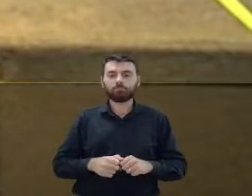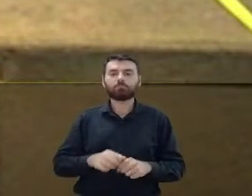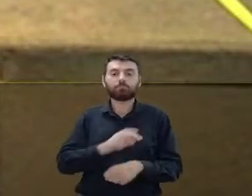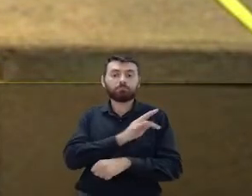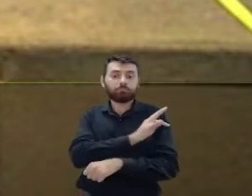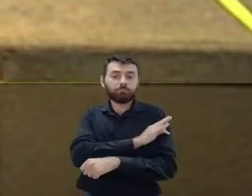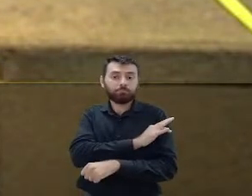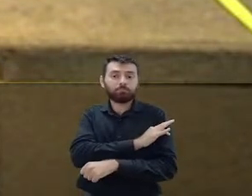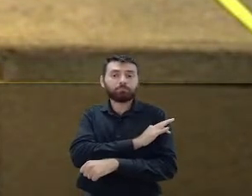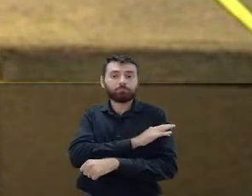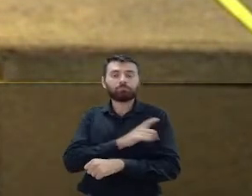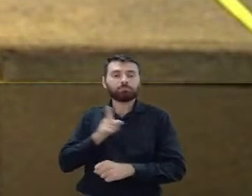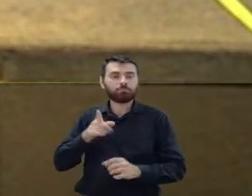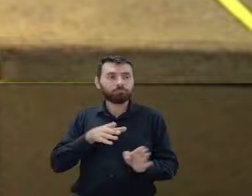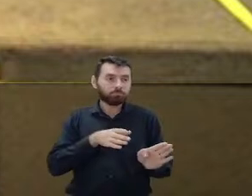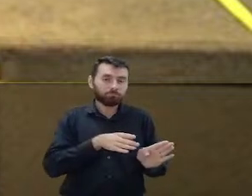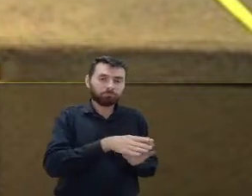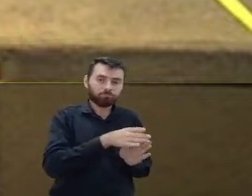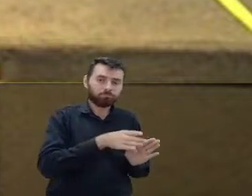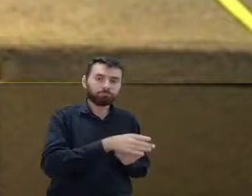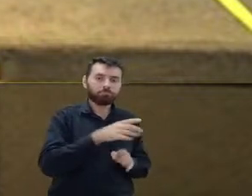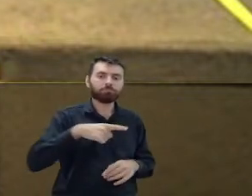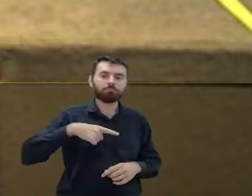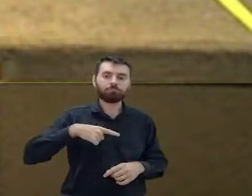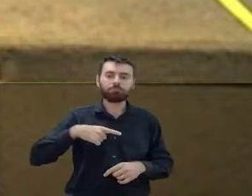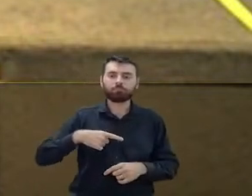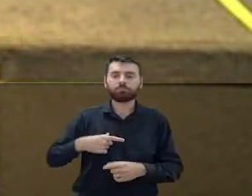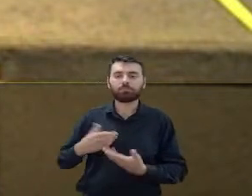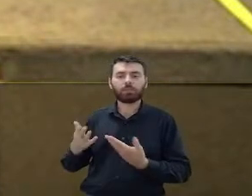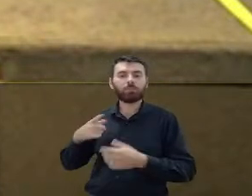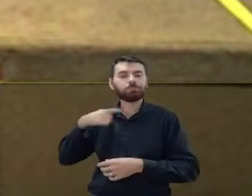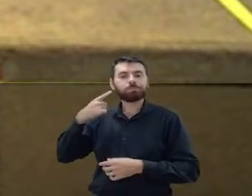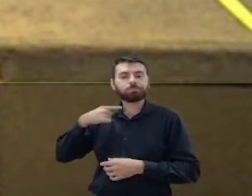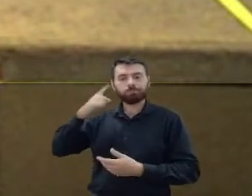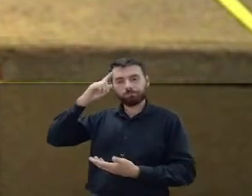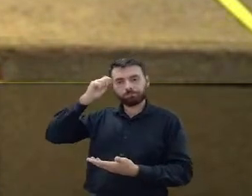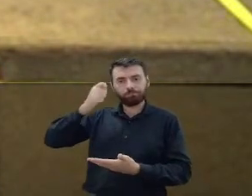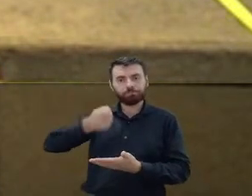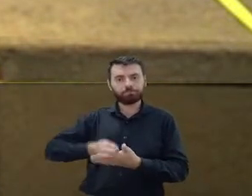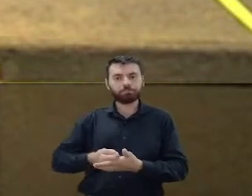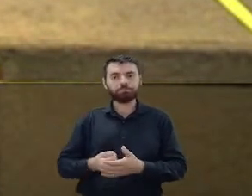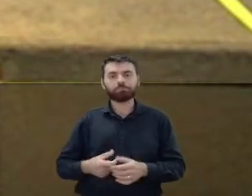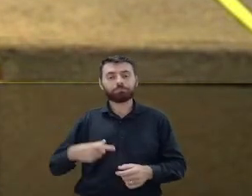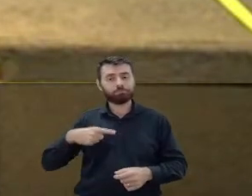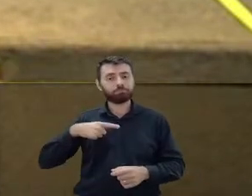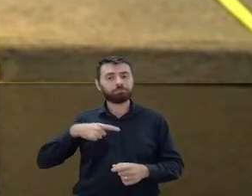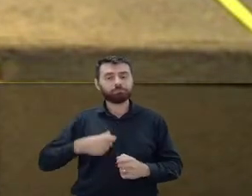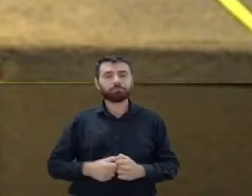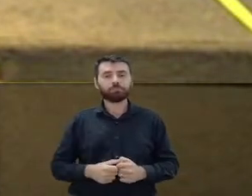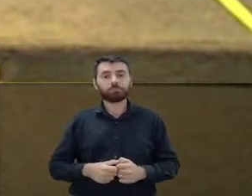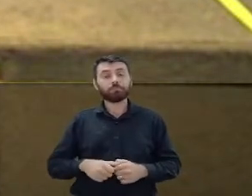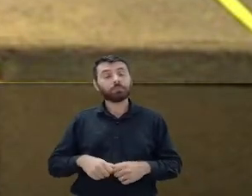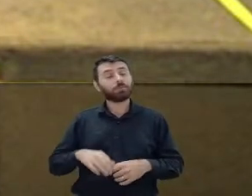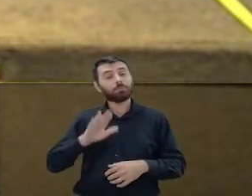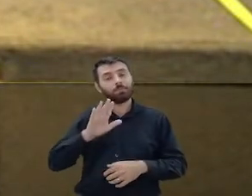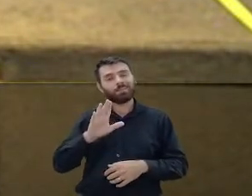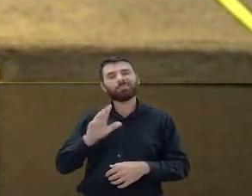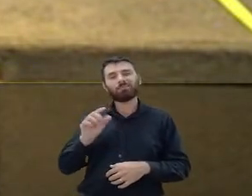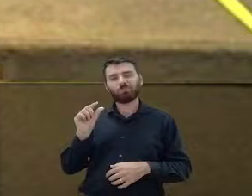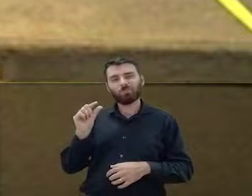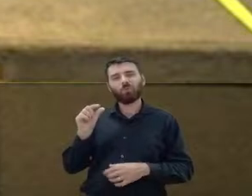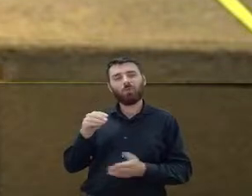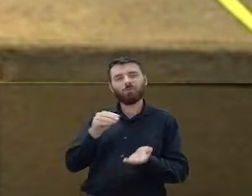ele orienta na decisão, o magistrado em sua decisão. E, dessa forma, restou um pouco prejudicado, restou um pouco frágil,